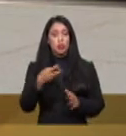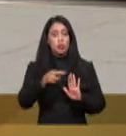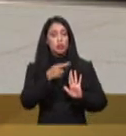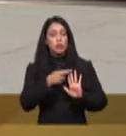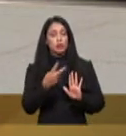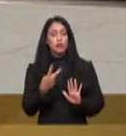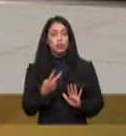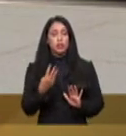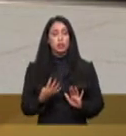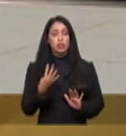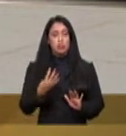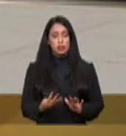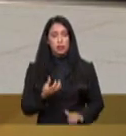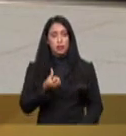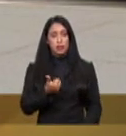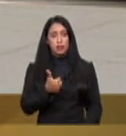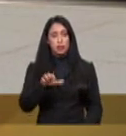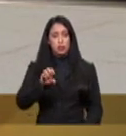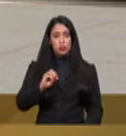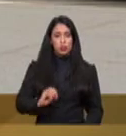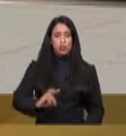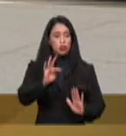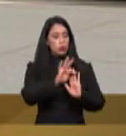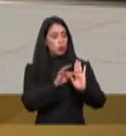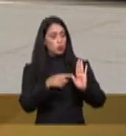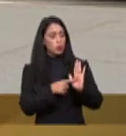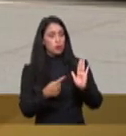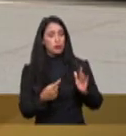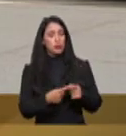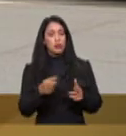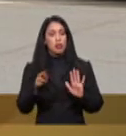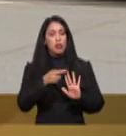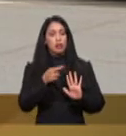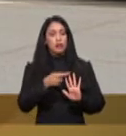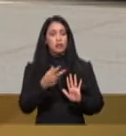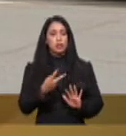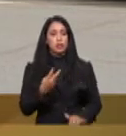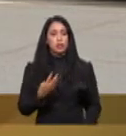Resolução 23.610, com a redação conferida pela Resolução